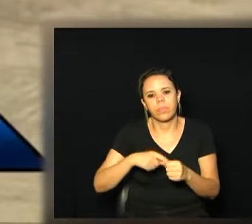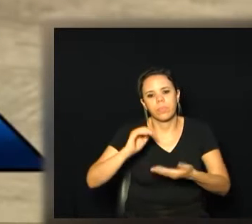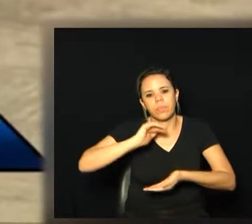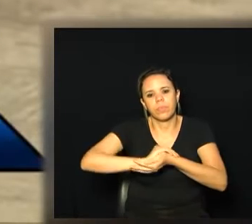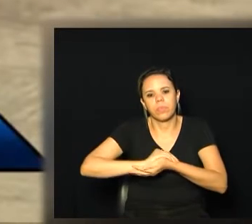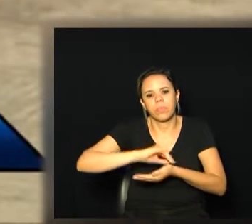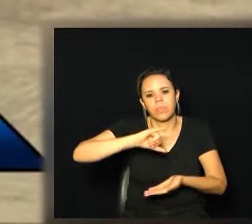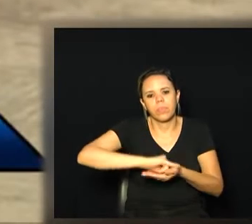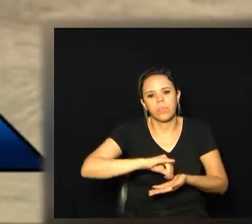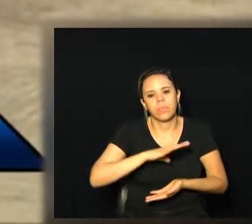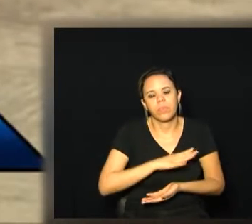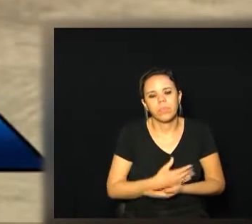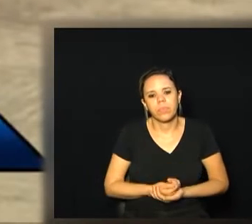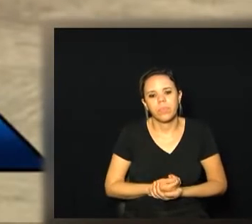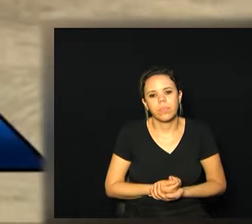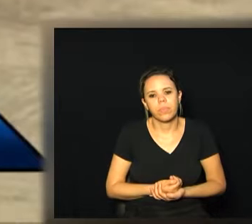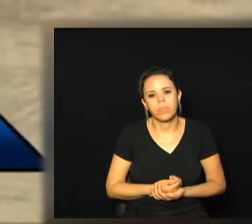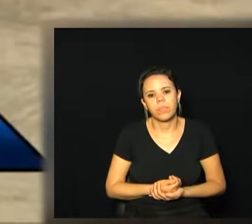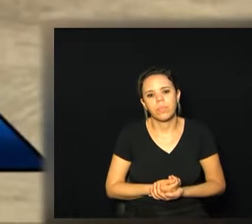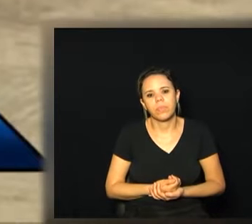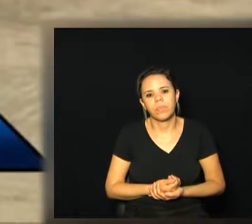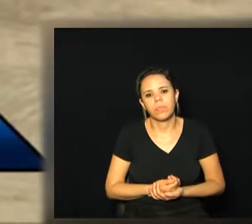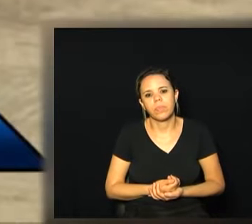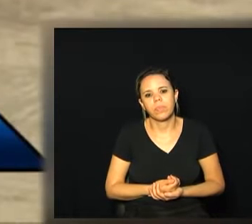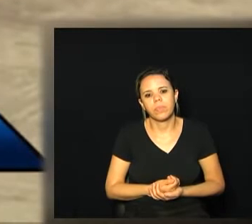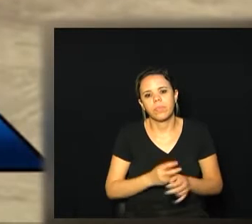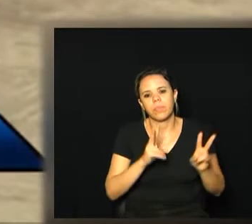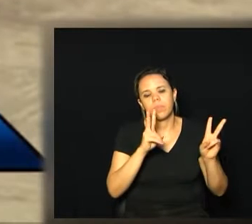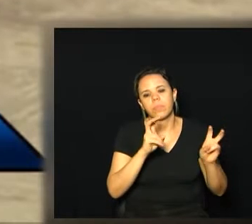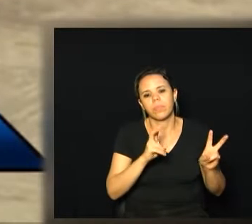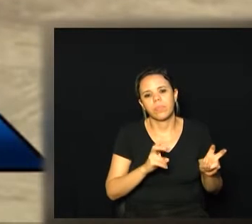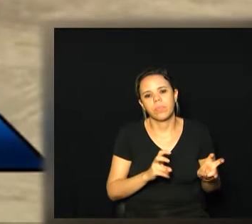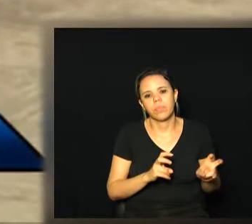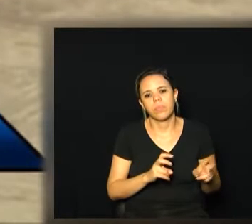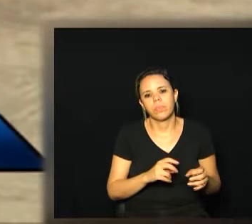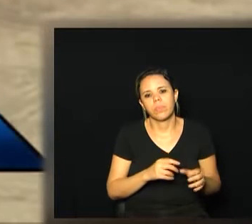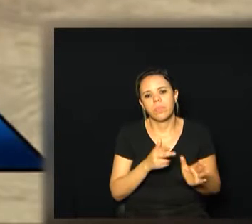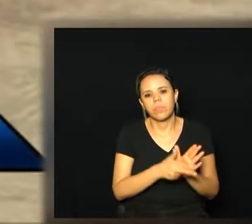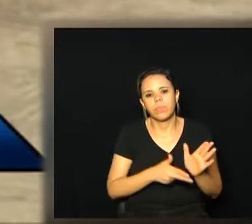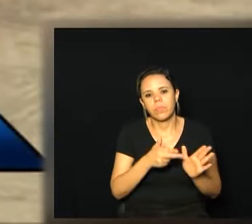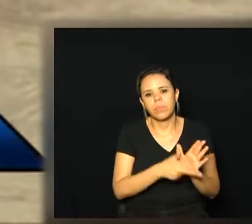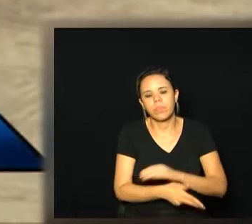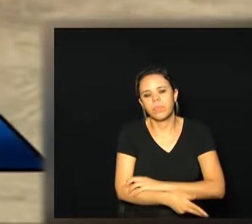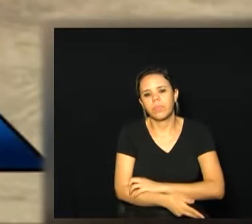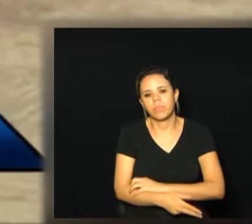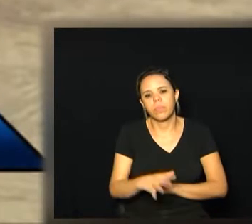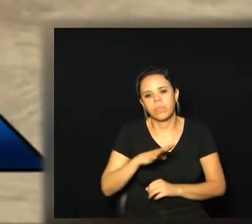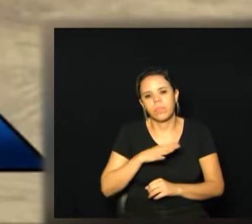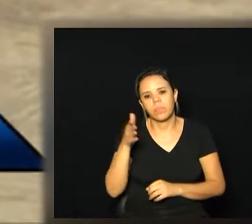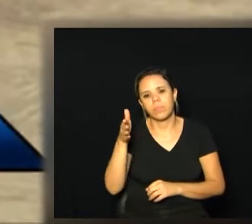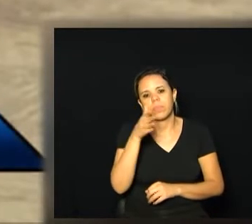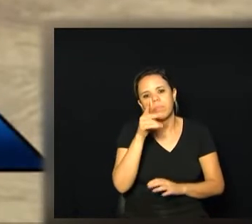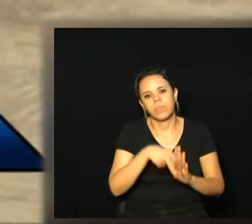poupa-tempo no centro da cidade. Poupa-tempo, o assunto relacionado ao trem Intercidades, que